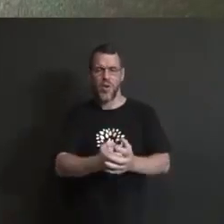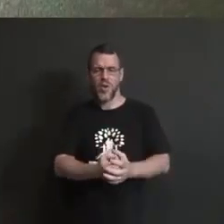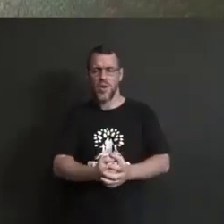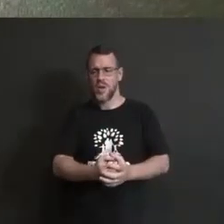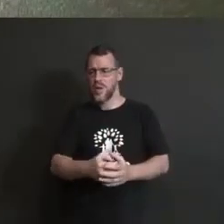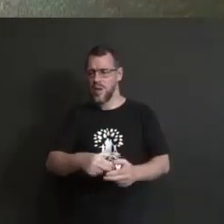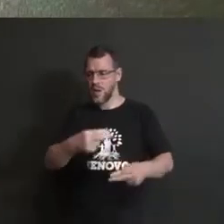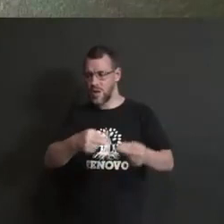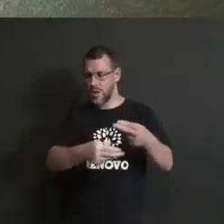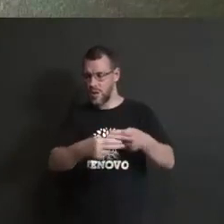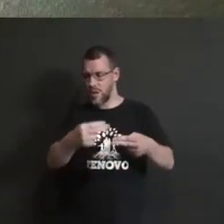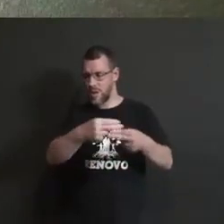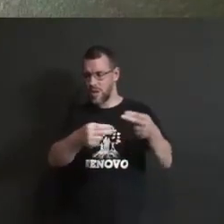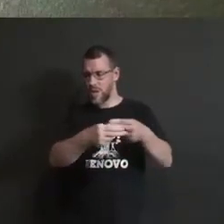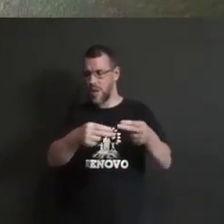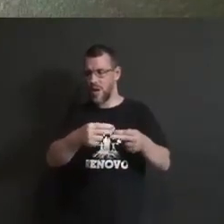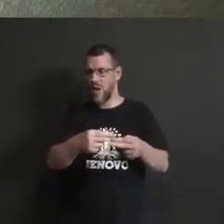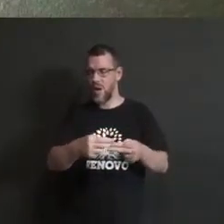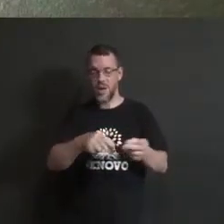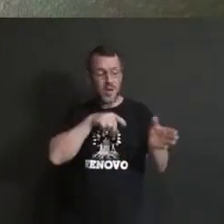uma pergunta.